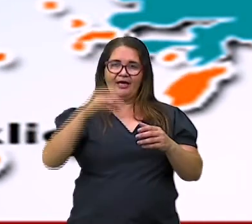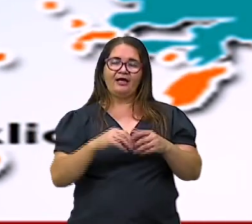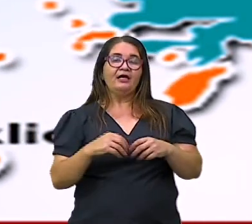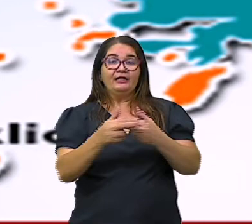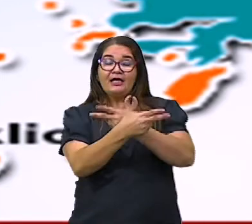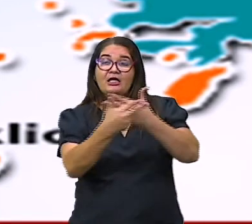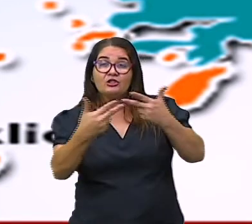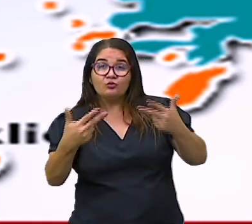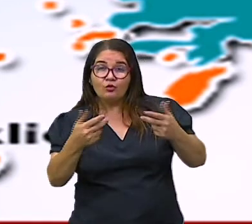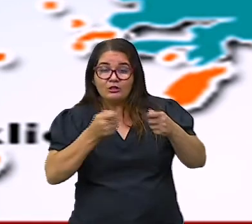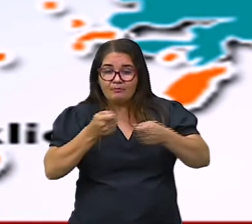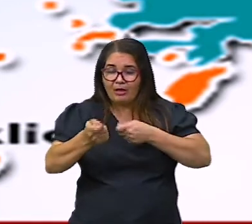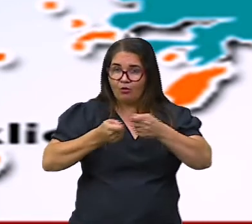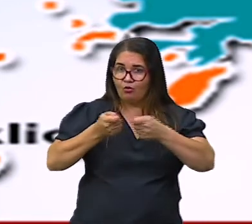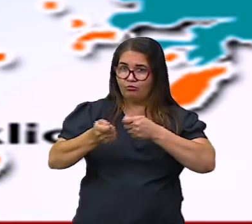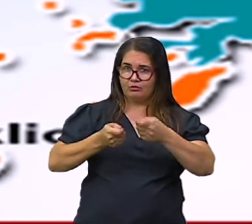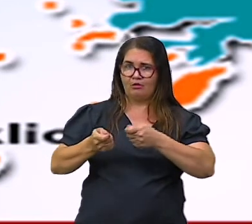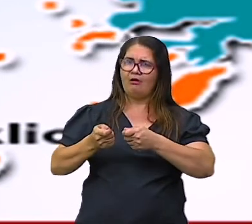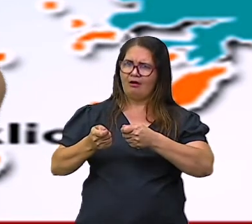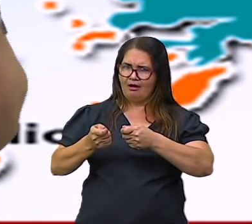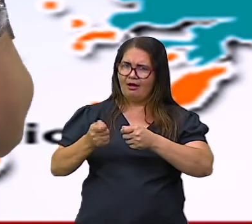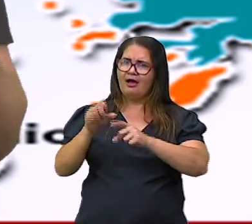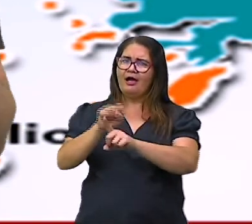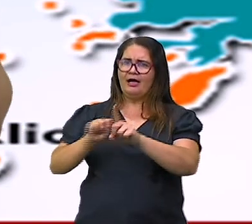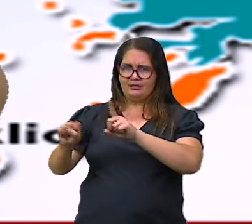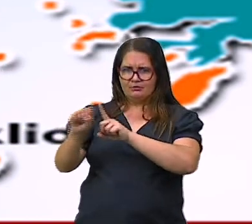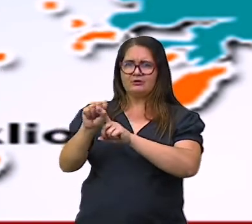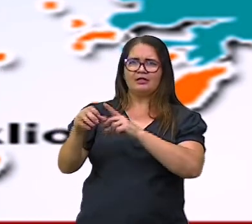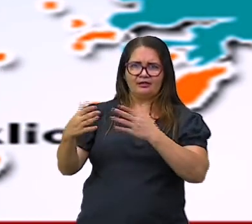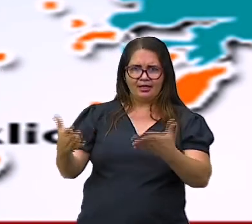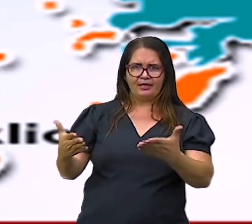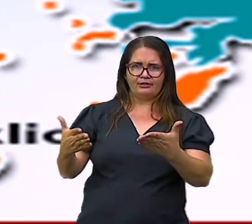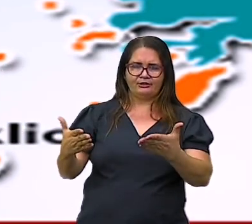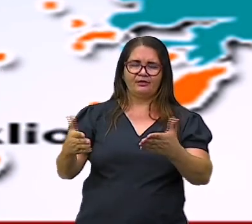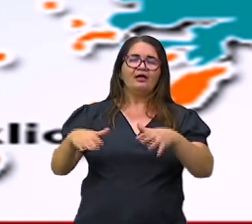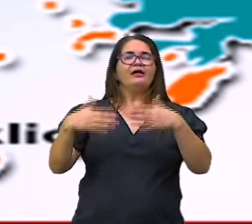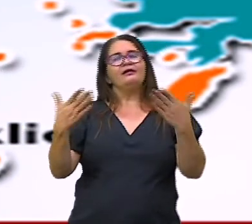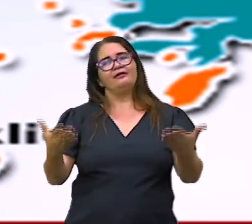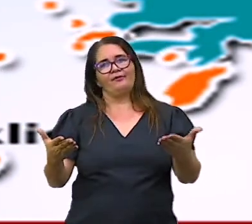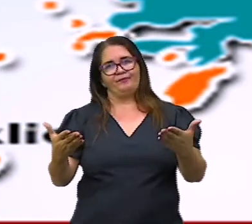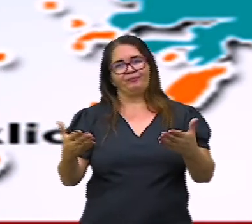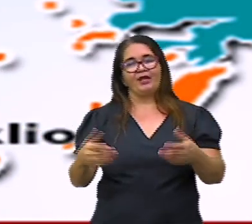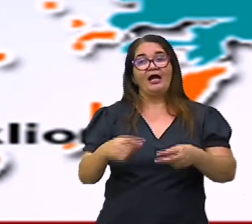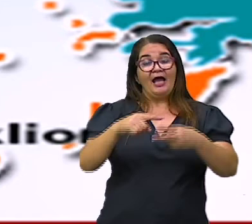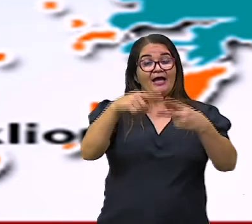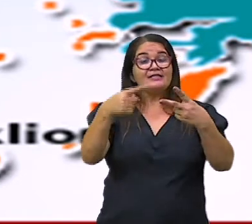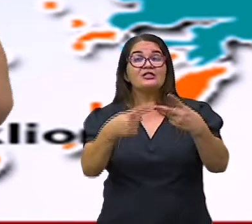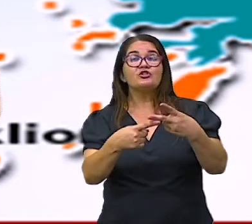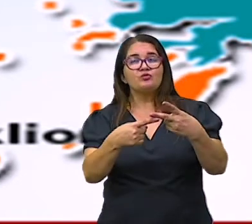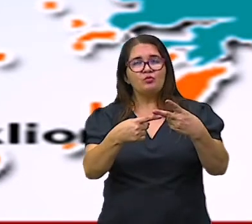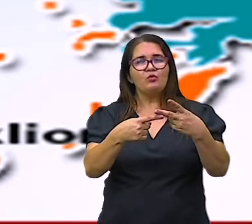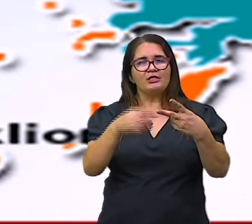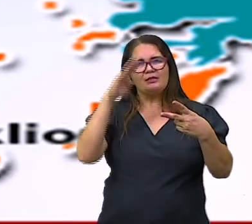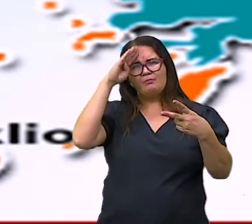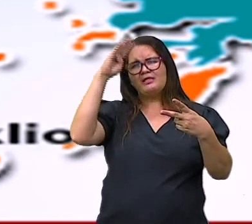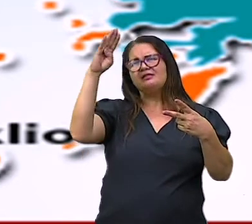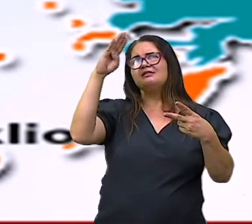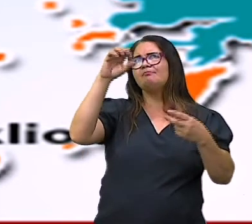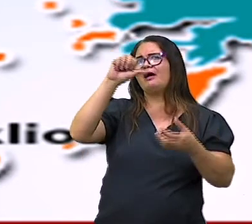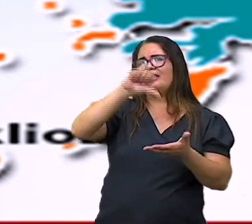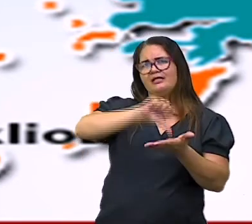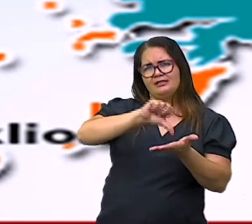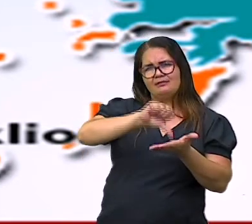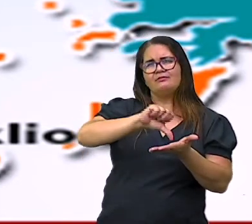infância e estendia-se por toda a vida. A partir de determinada idade, os militares tinham o direito de entrar na